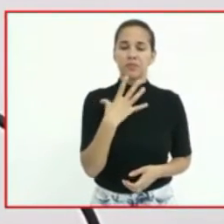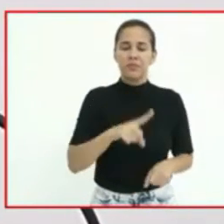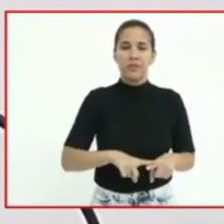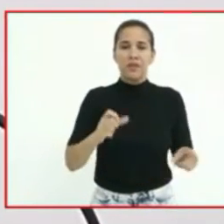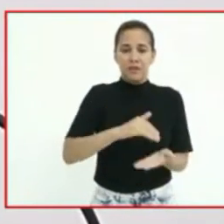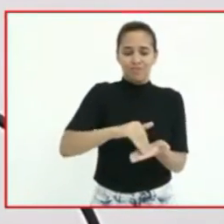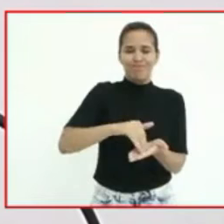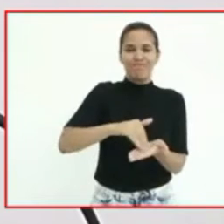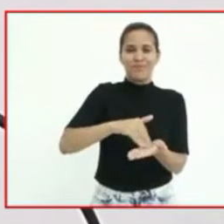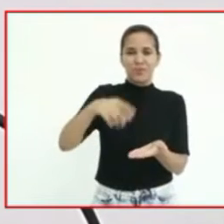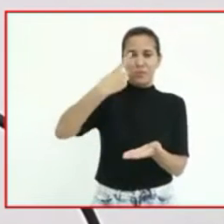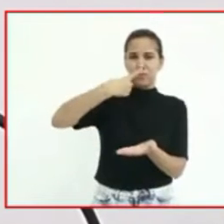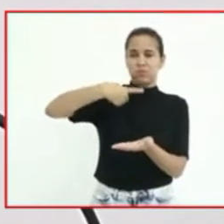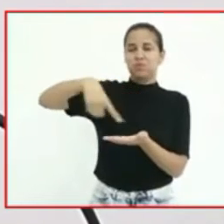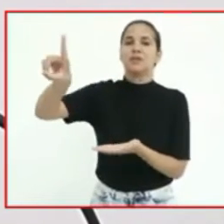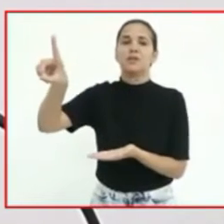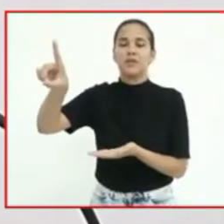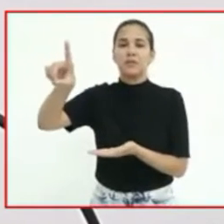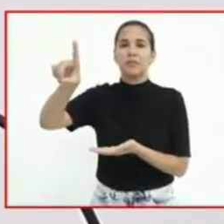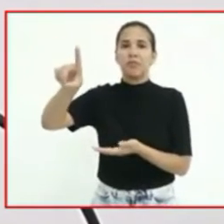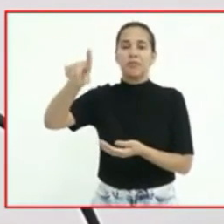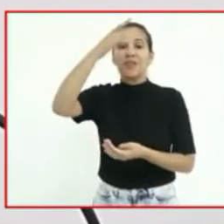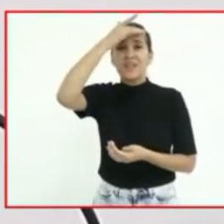causa dessa mulher? Tieco.